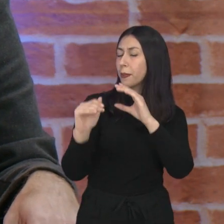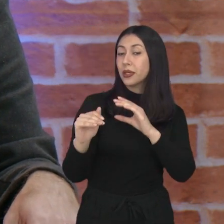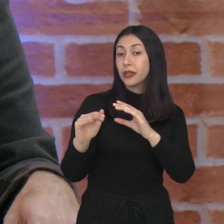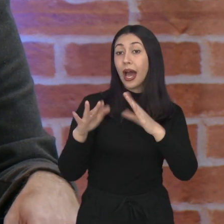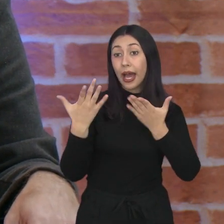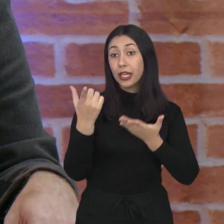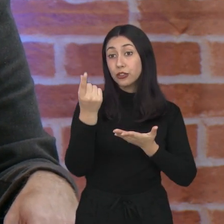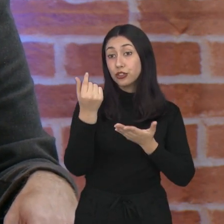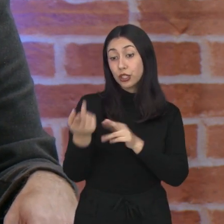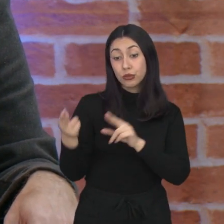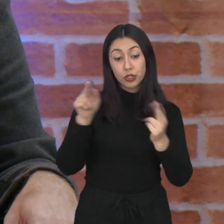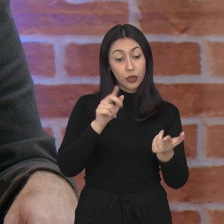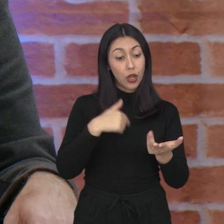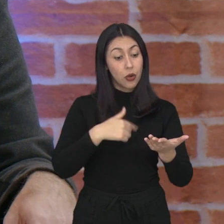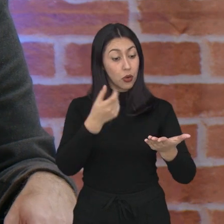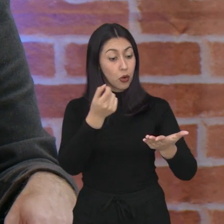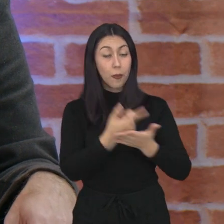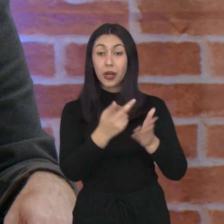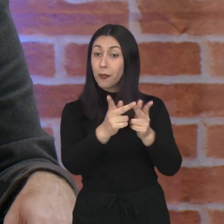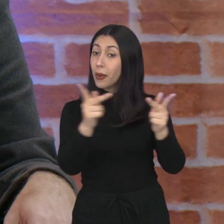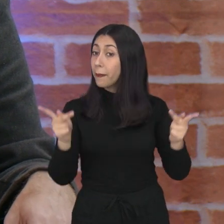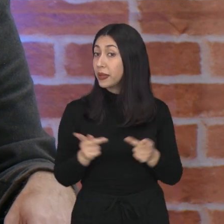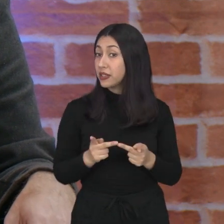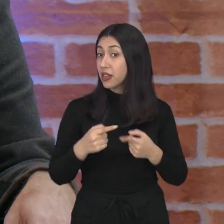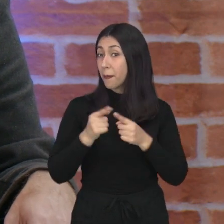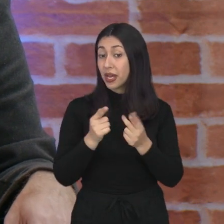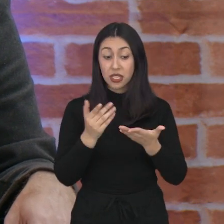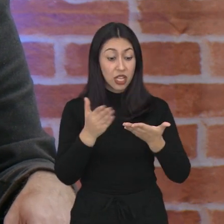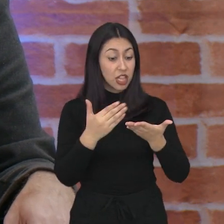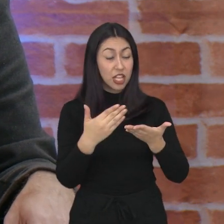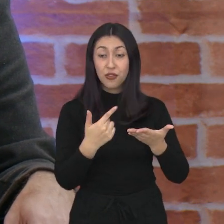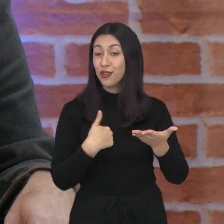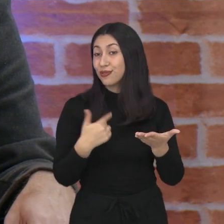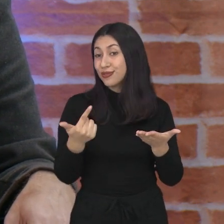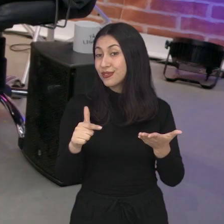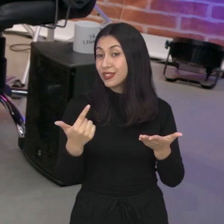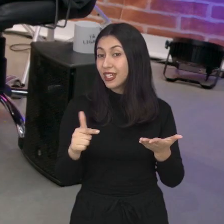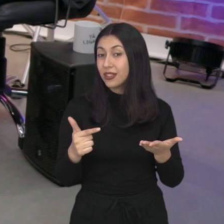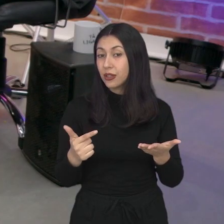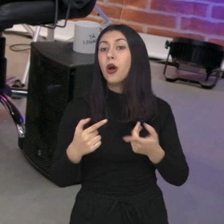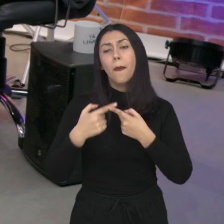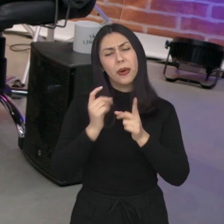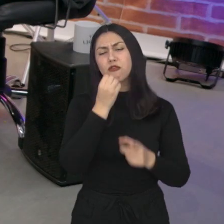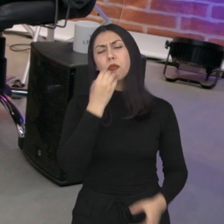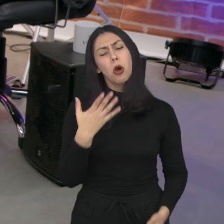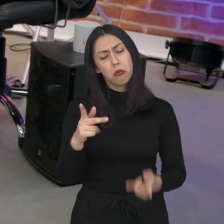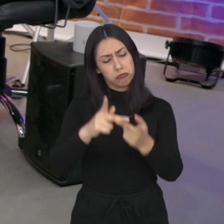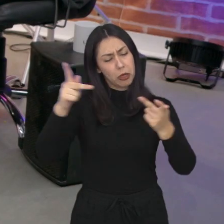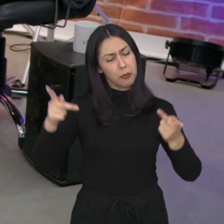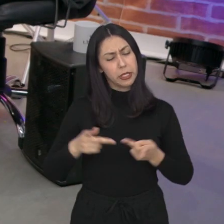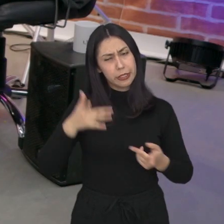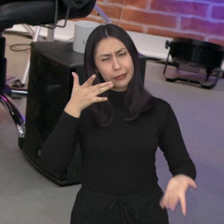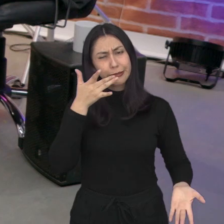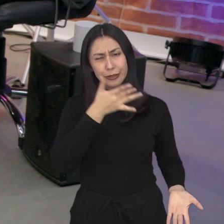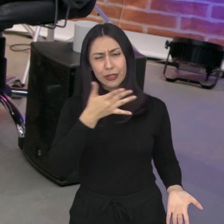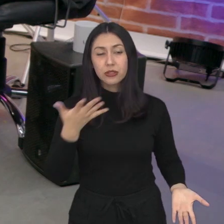mas em compensação não tenho o meu próprio livro, o meu próprio primeiro livro. Caraca, mano. Não, mas valeu a pena, foi uma